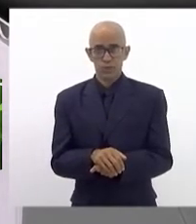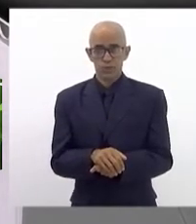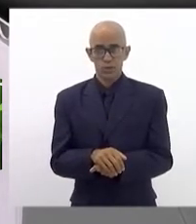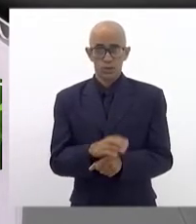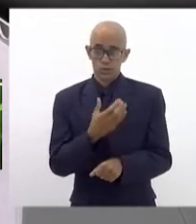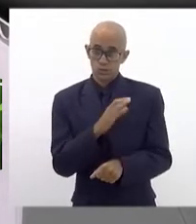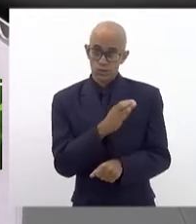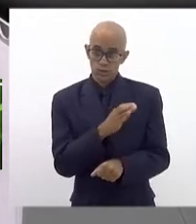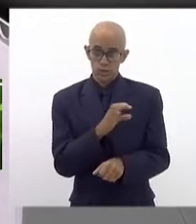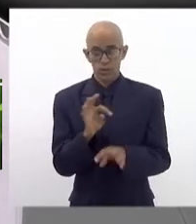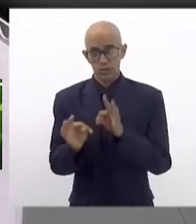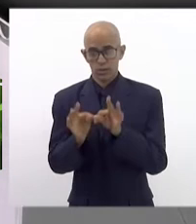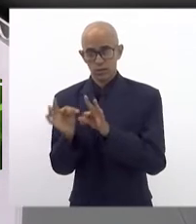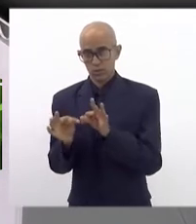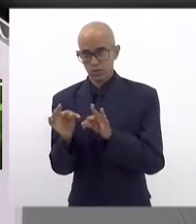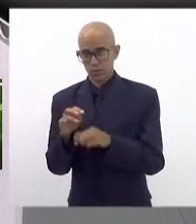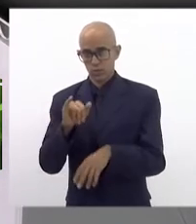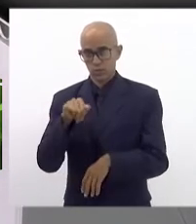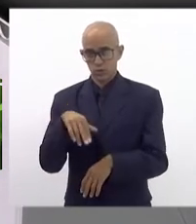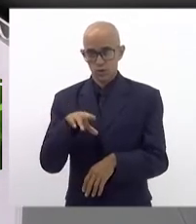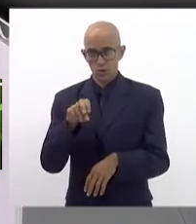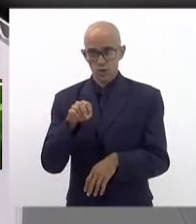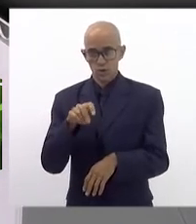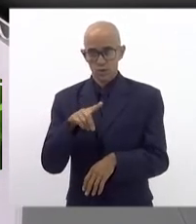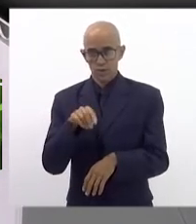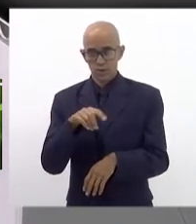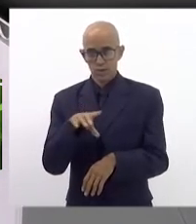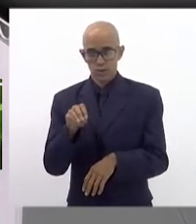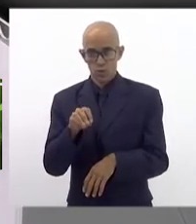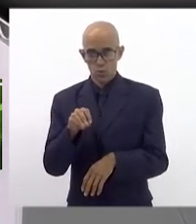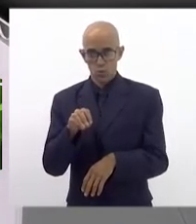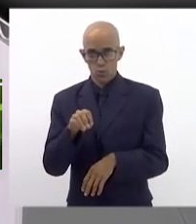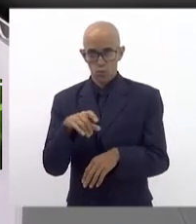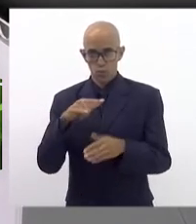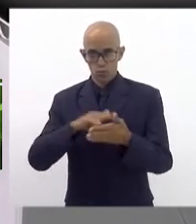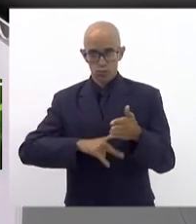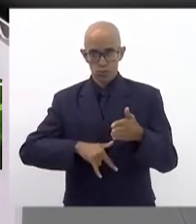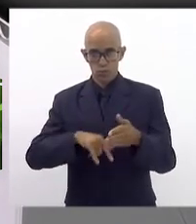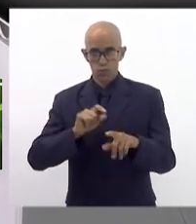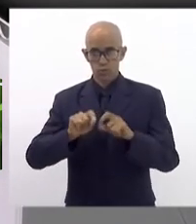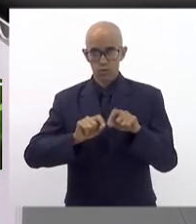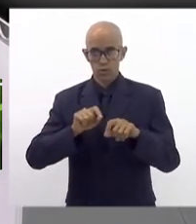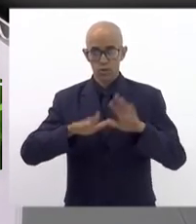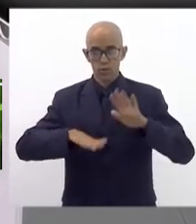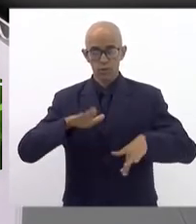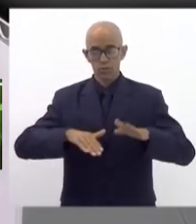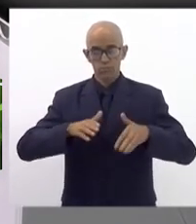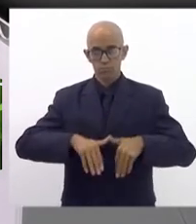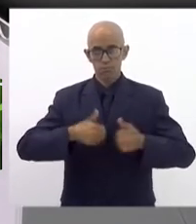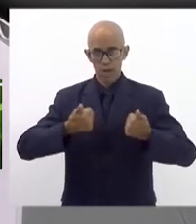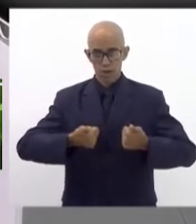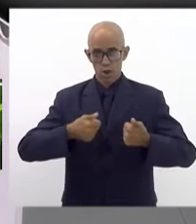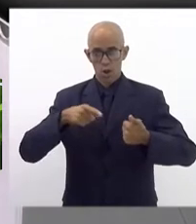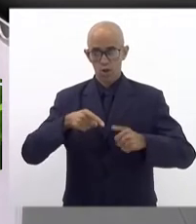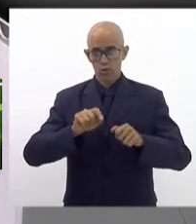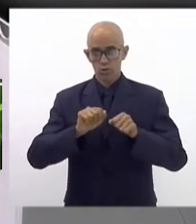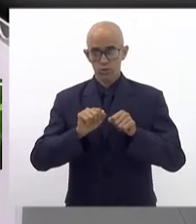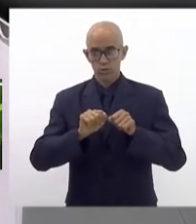ciência, tecnologia e inovação no documento, eu acho que talvez a melhor maneira de